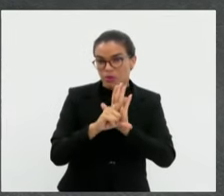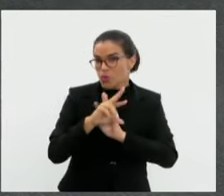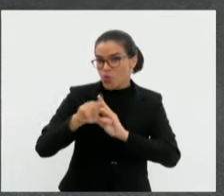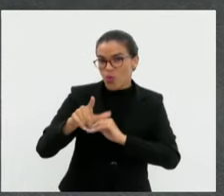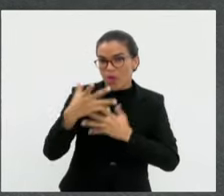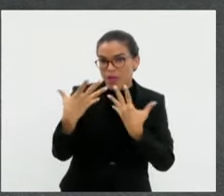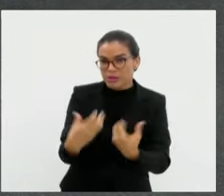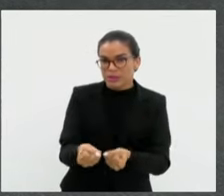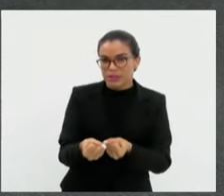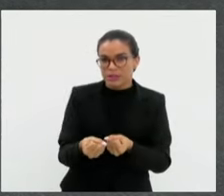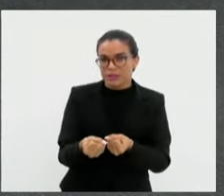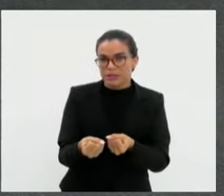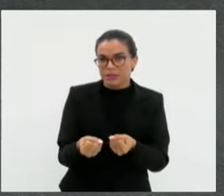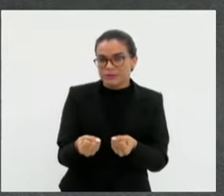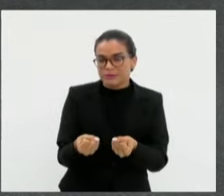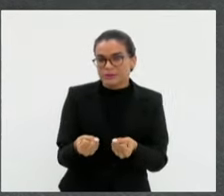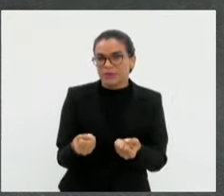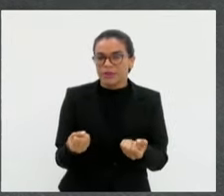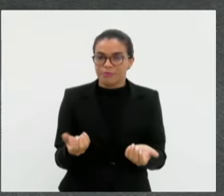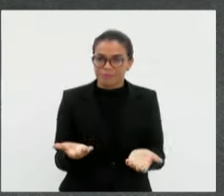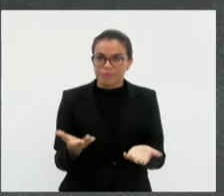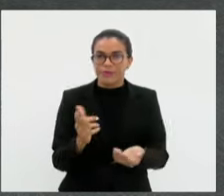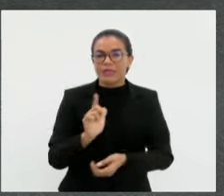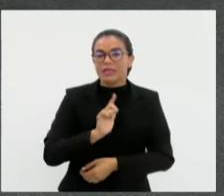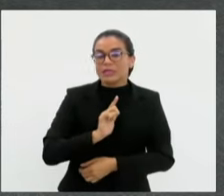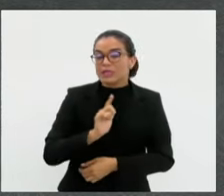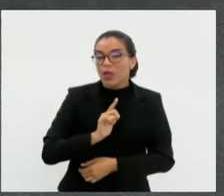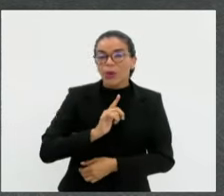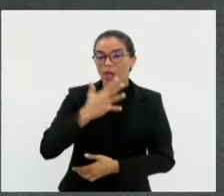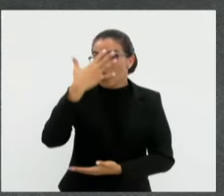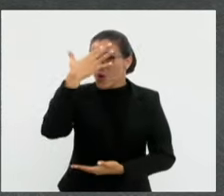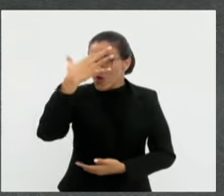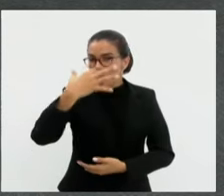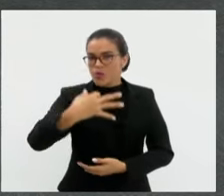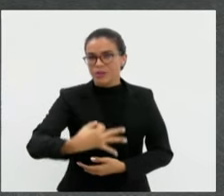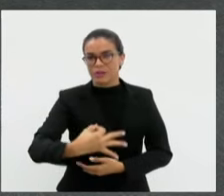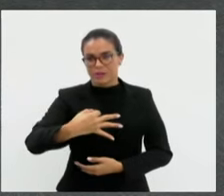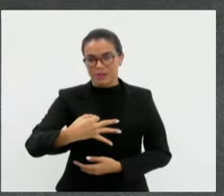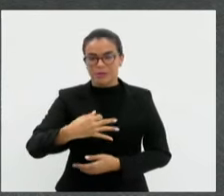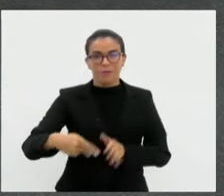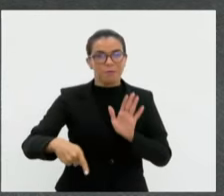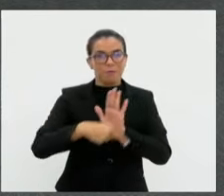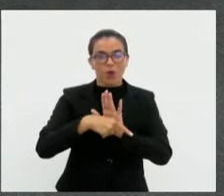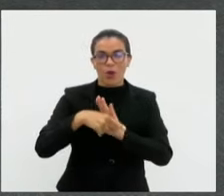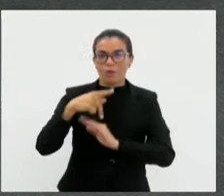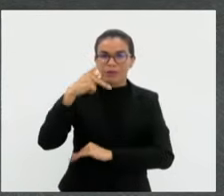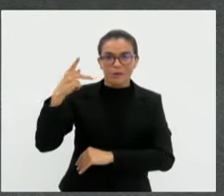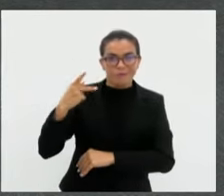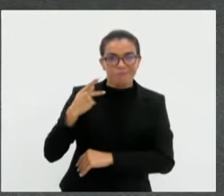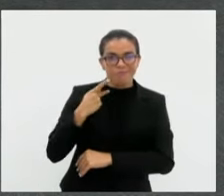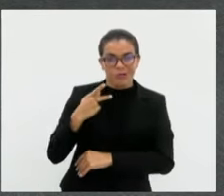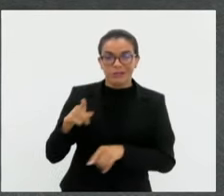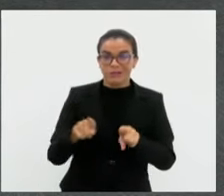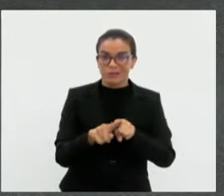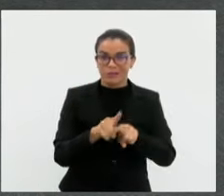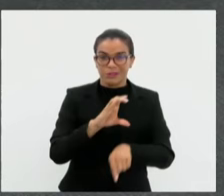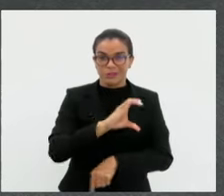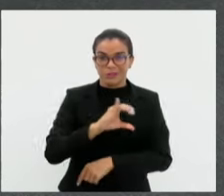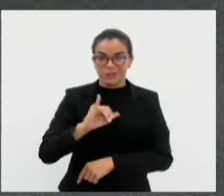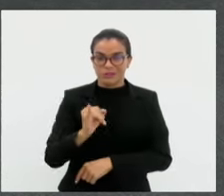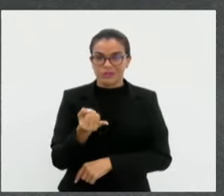aceita. Sim, cabe uma interpretação da Procuradoria e da CCJ